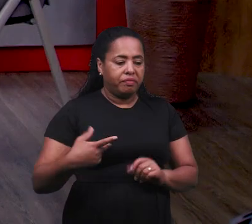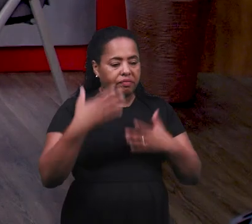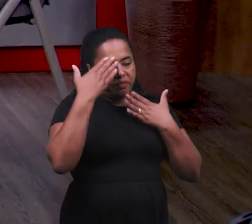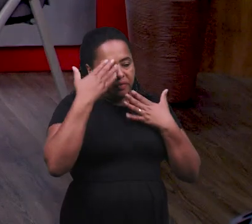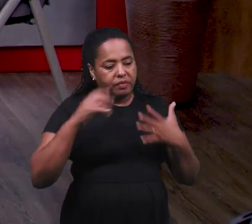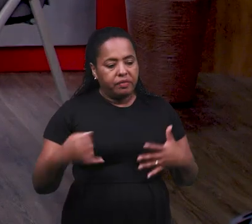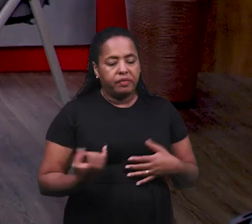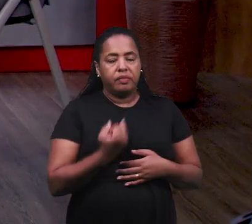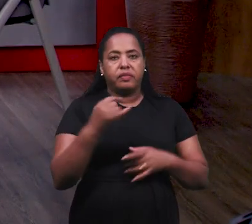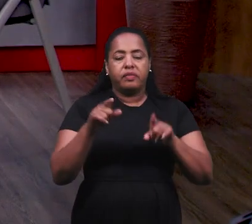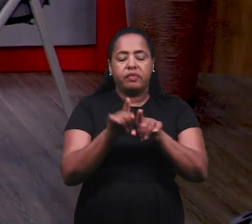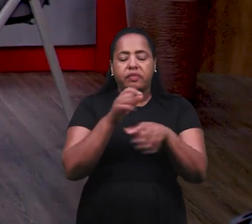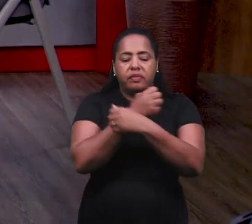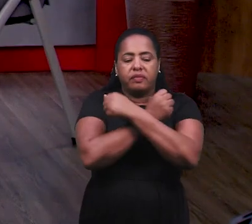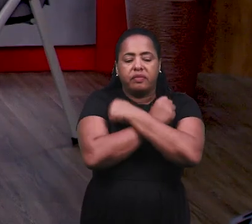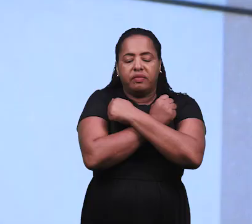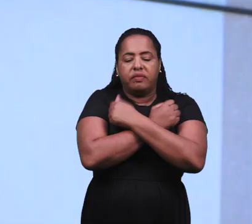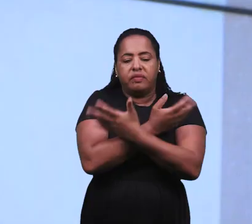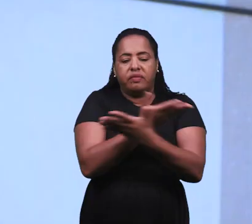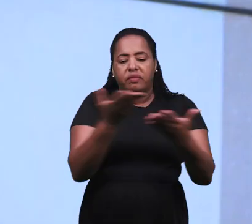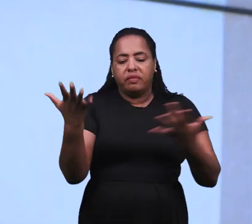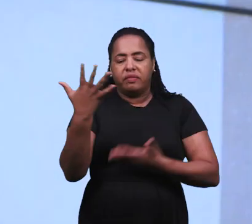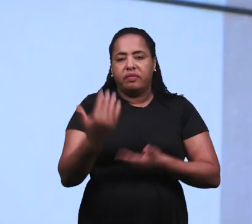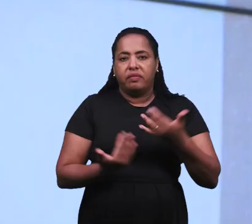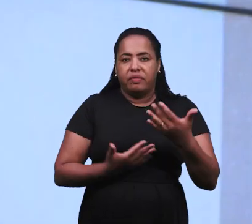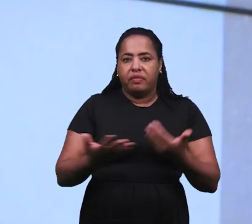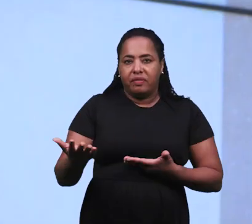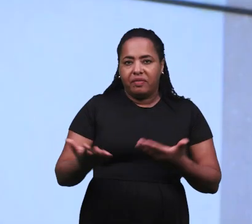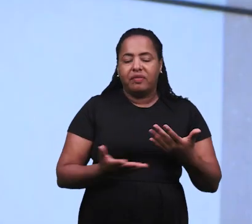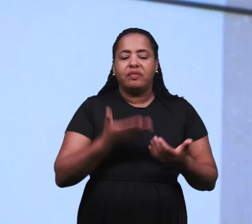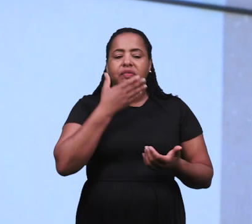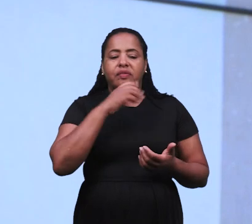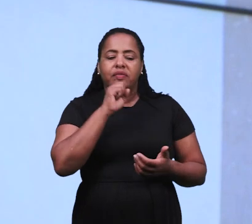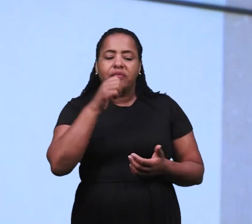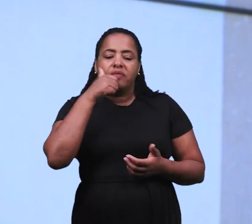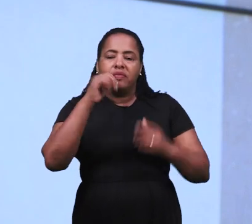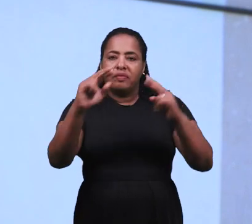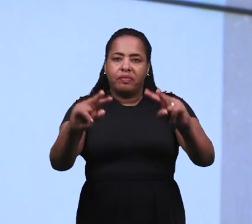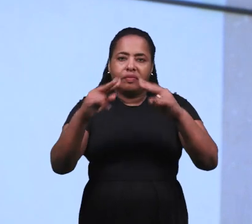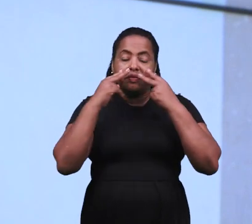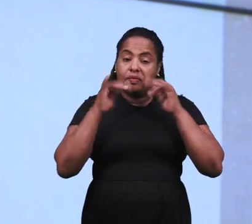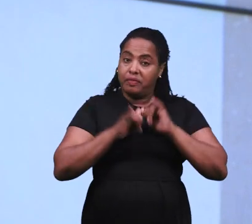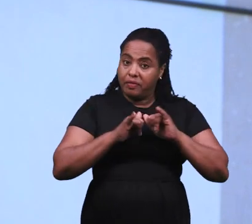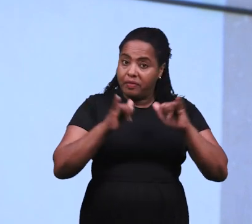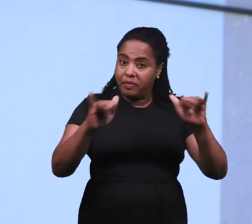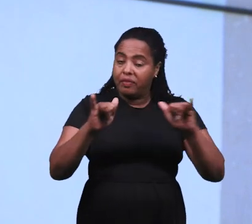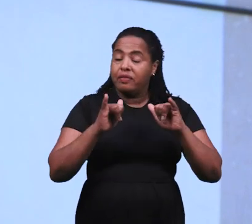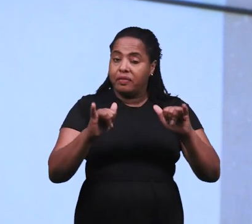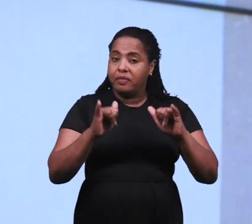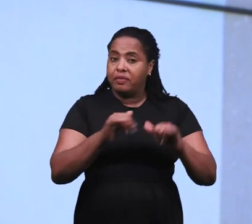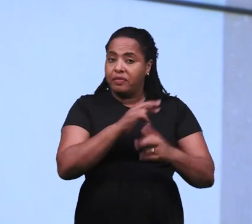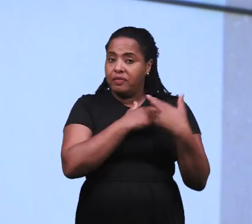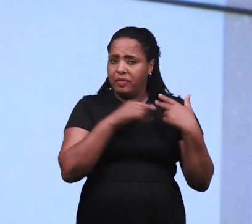oportunidade e quero deixar aqui um abraço a todos os irmãos, né, aos pais que estão nos ouvindo e dizer aos pais